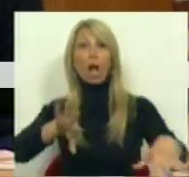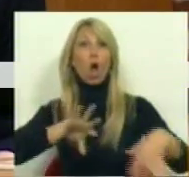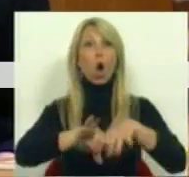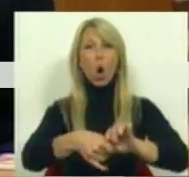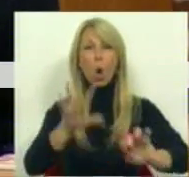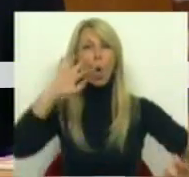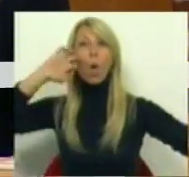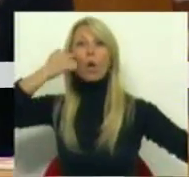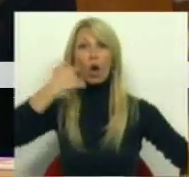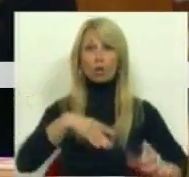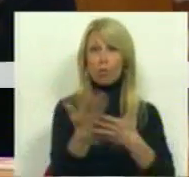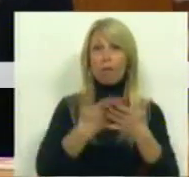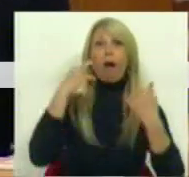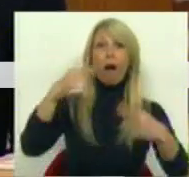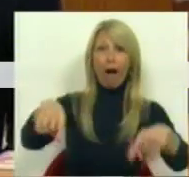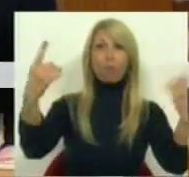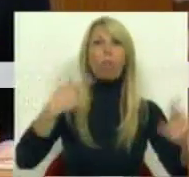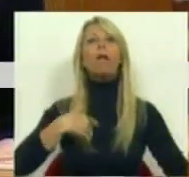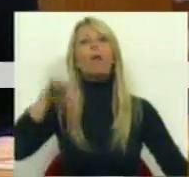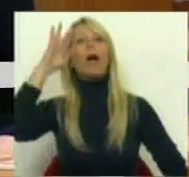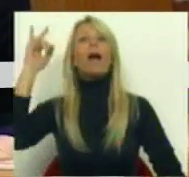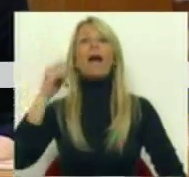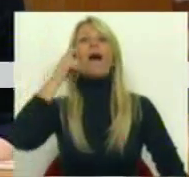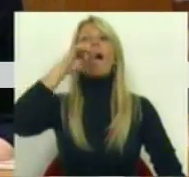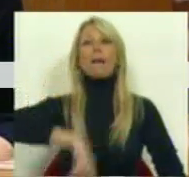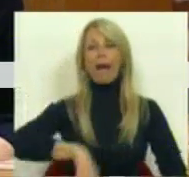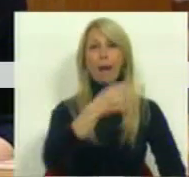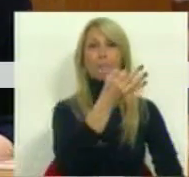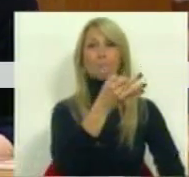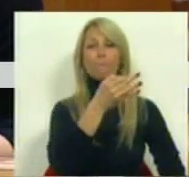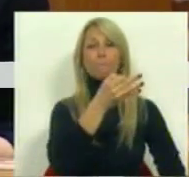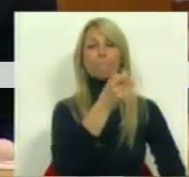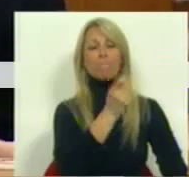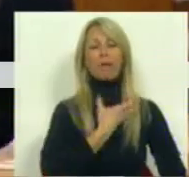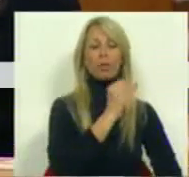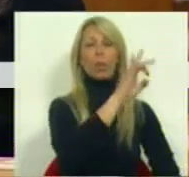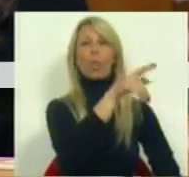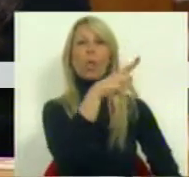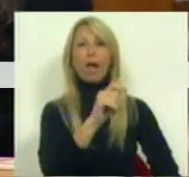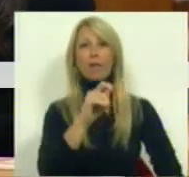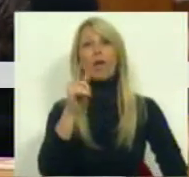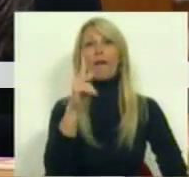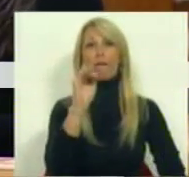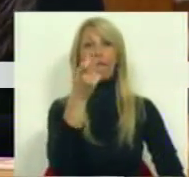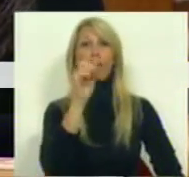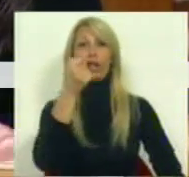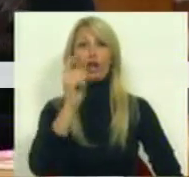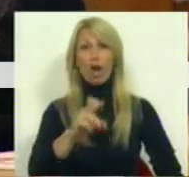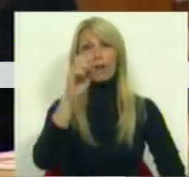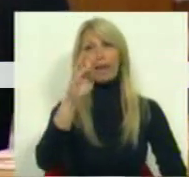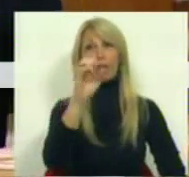dúzia de lições. Autoria: Pedro Passos Coelho, Vítor Gaspar, Álvaro Santos Pereira. Para arranjar um